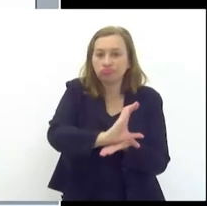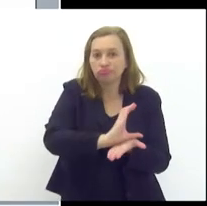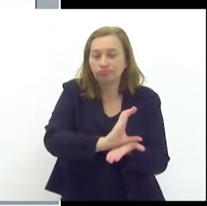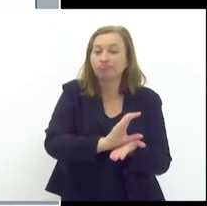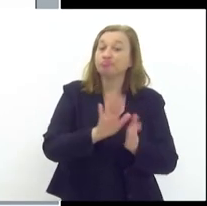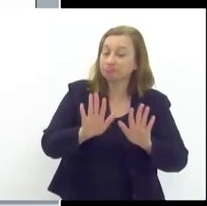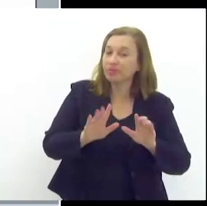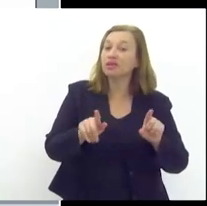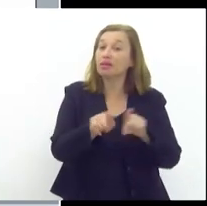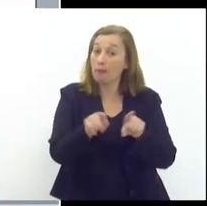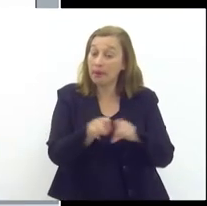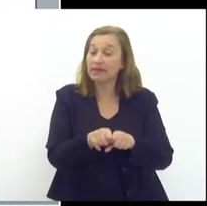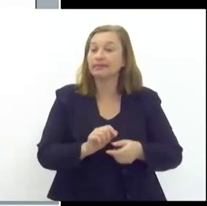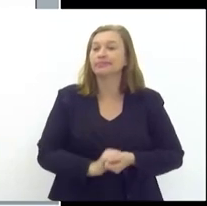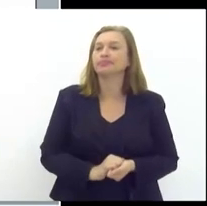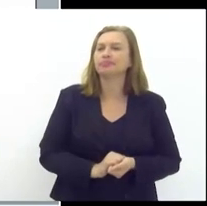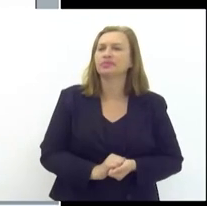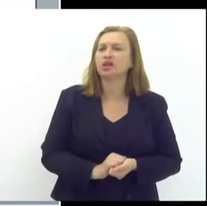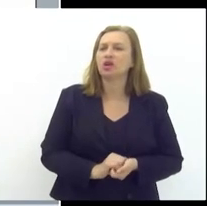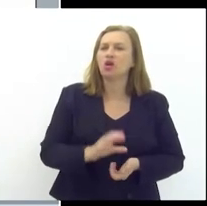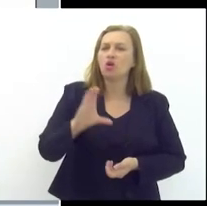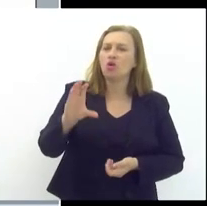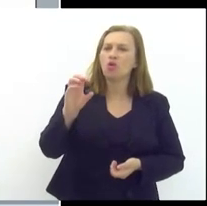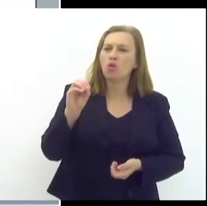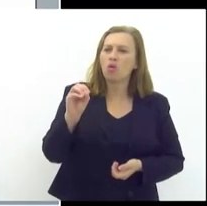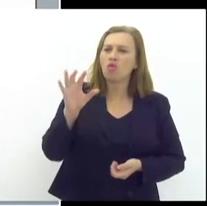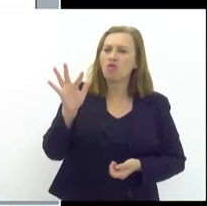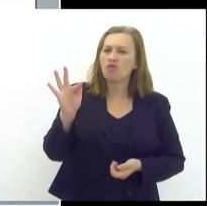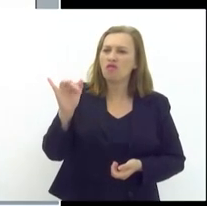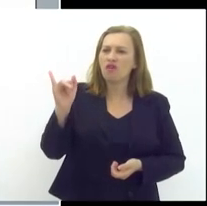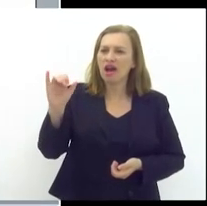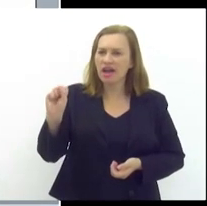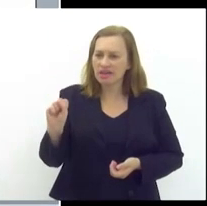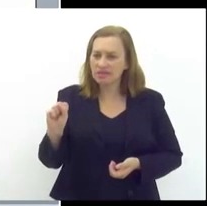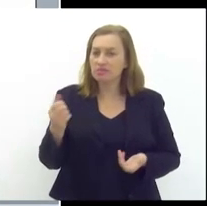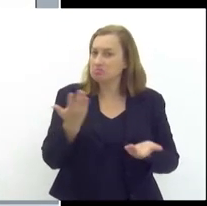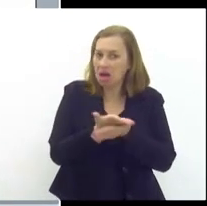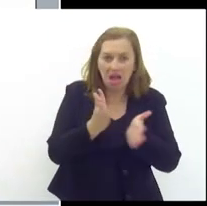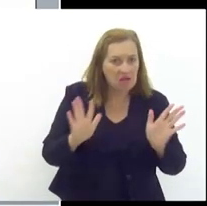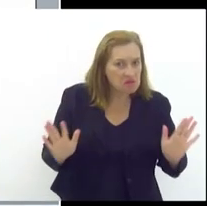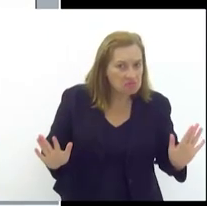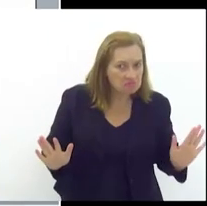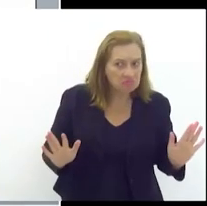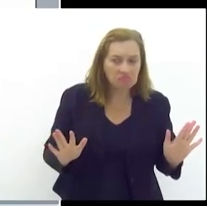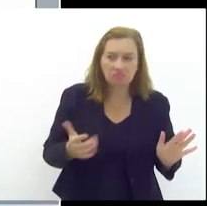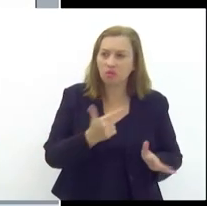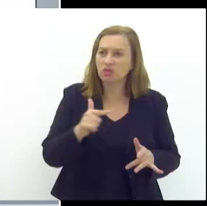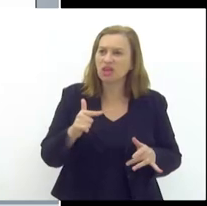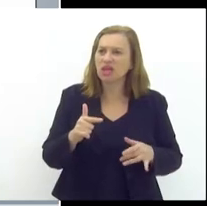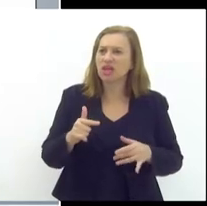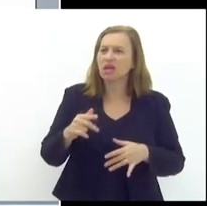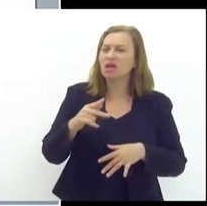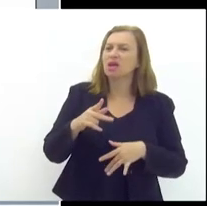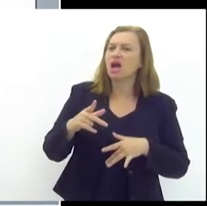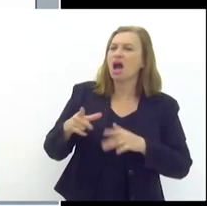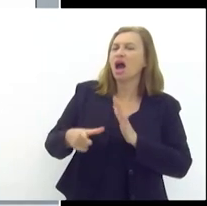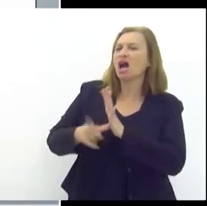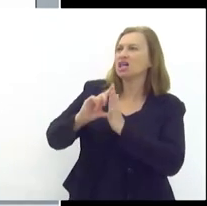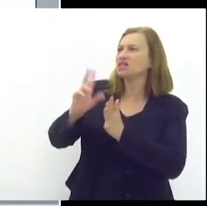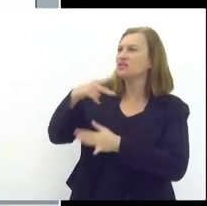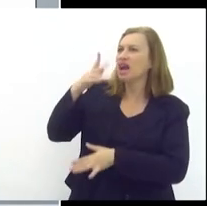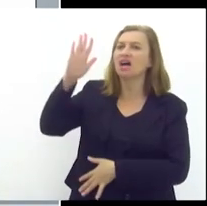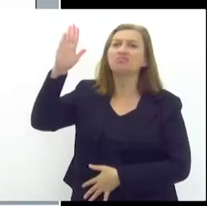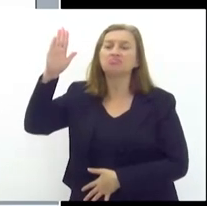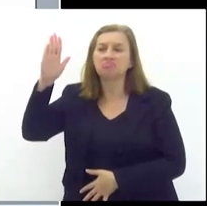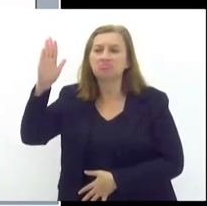se passar também que com faz acaba não tem mais como faz então alguém aqui levantou Ah mas